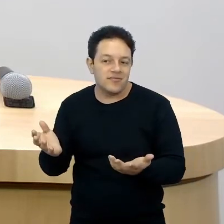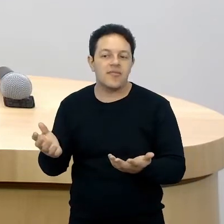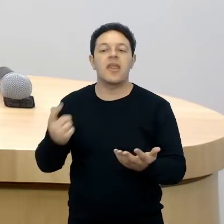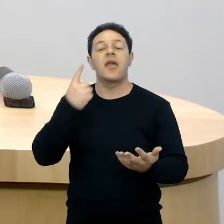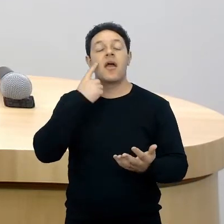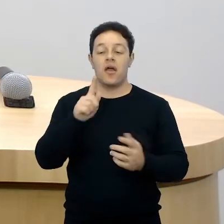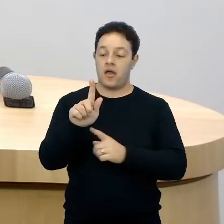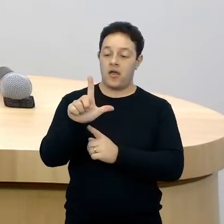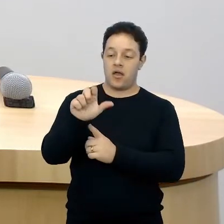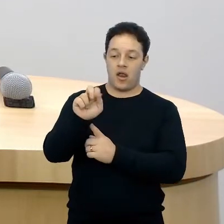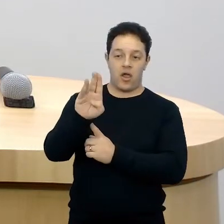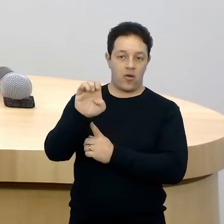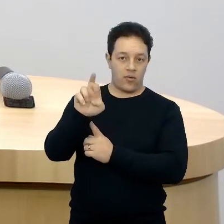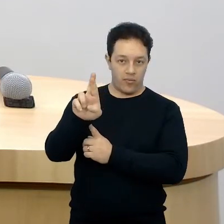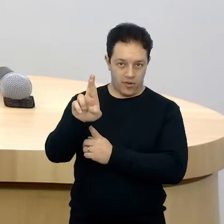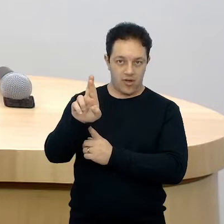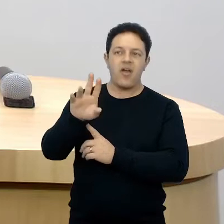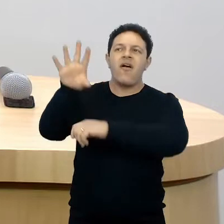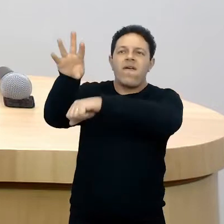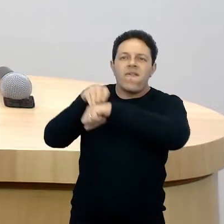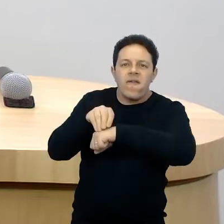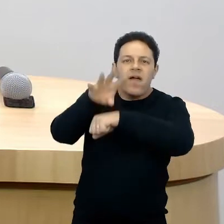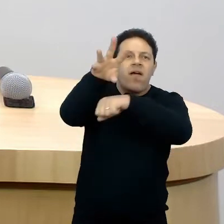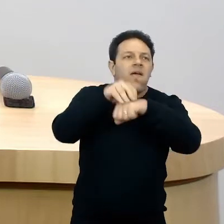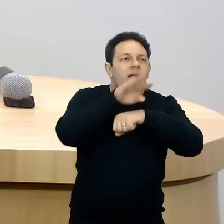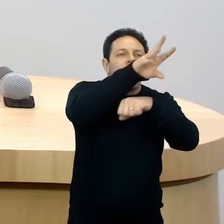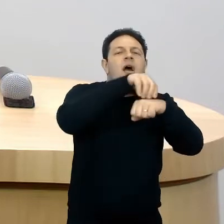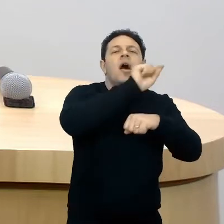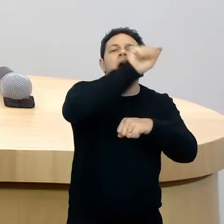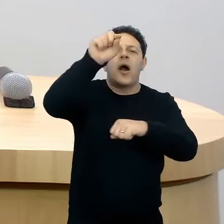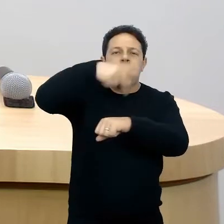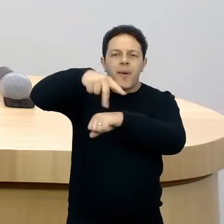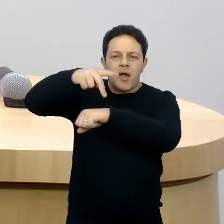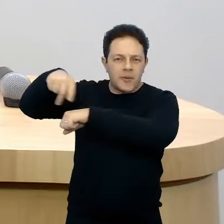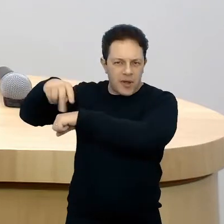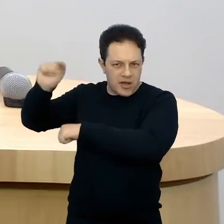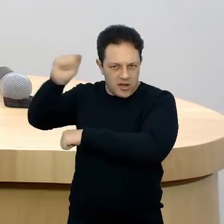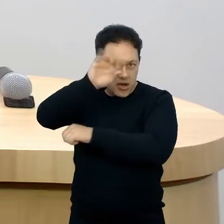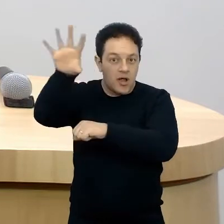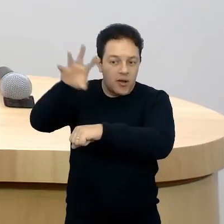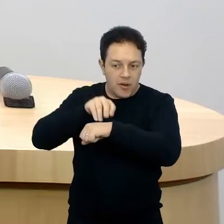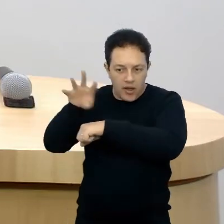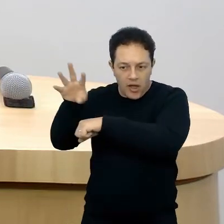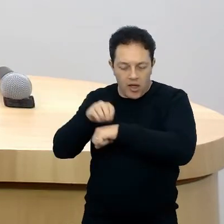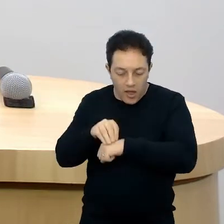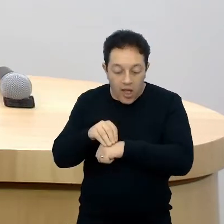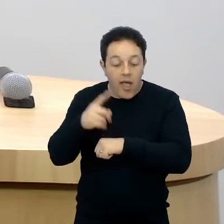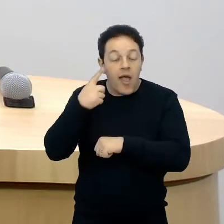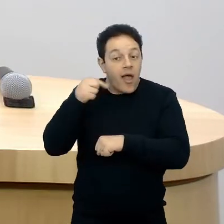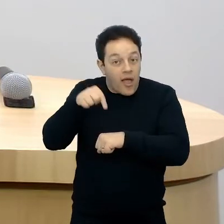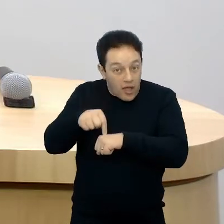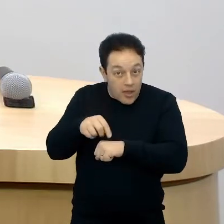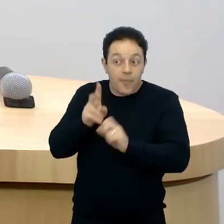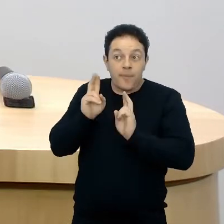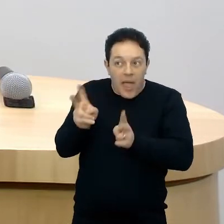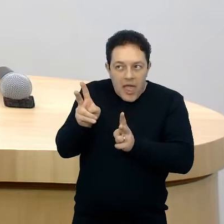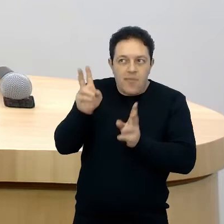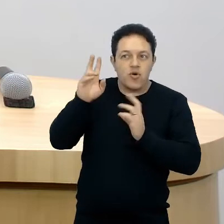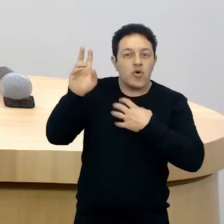ele pega esses elementos do neorrealismo e ele devolve essa